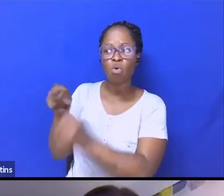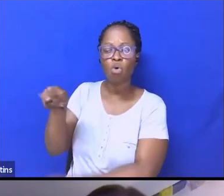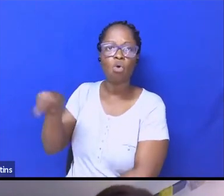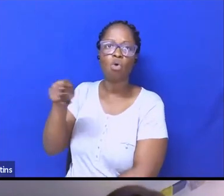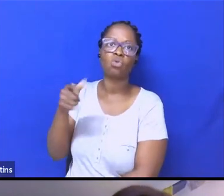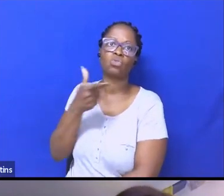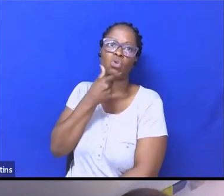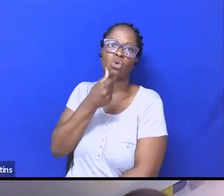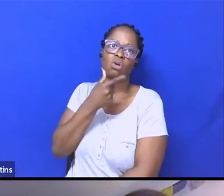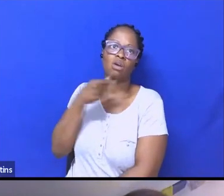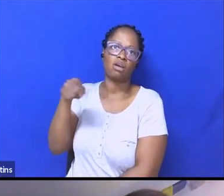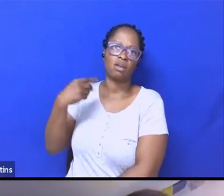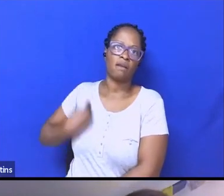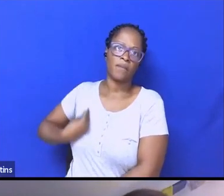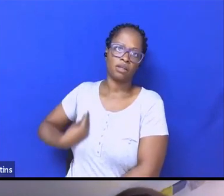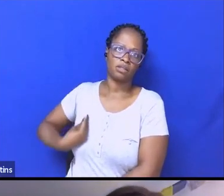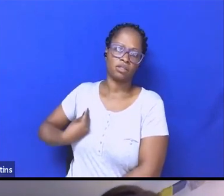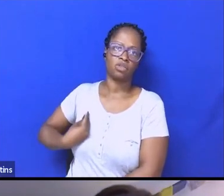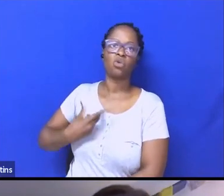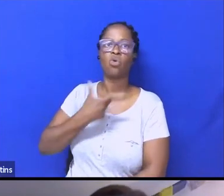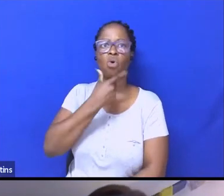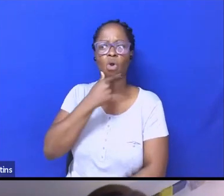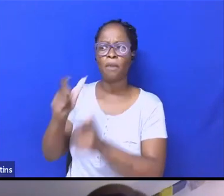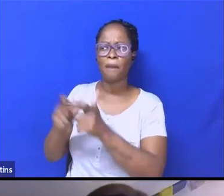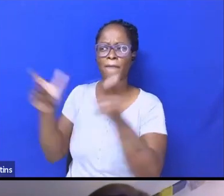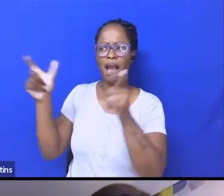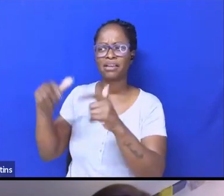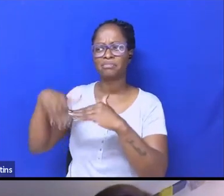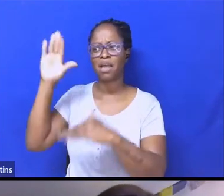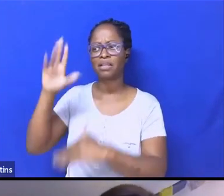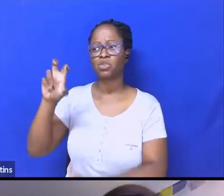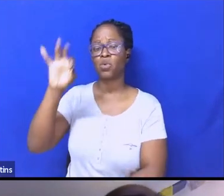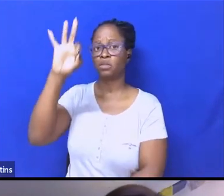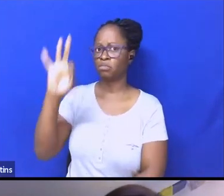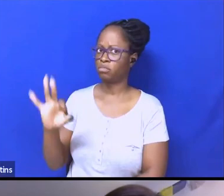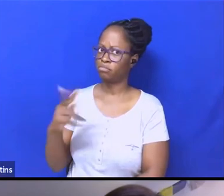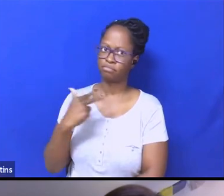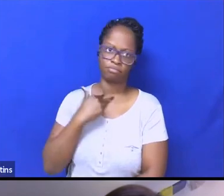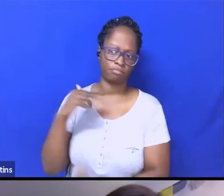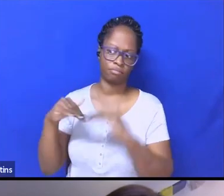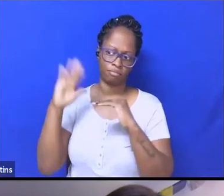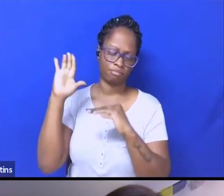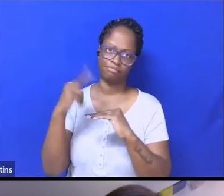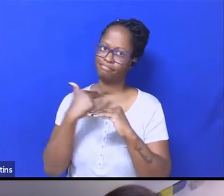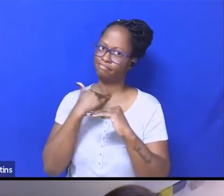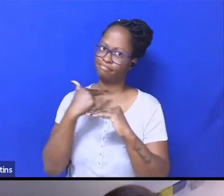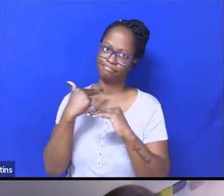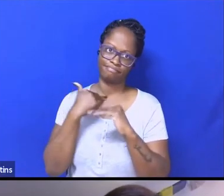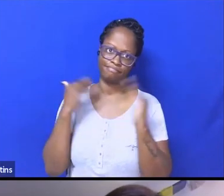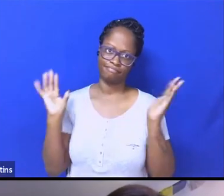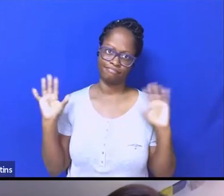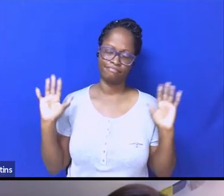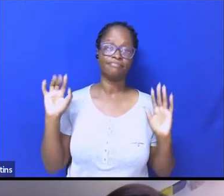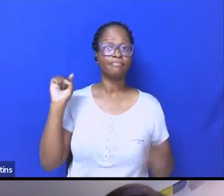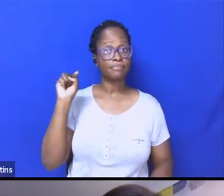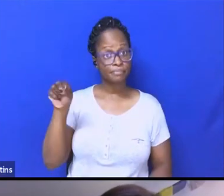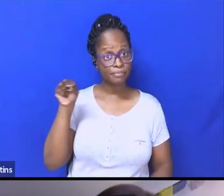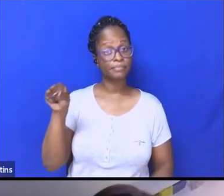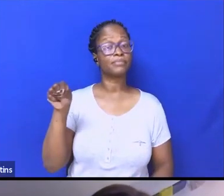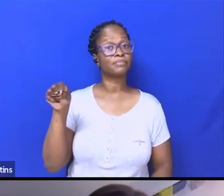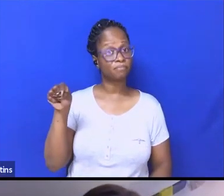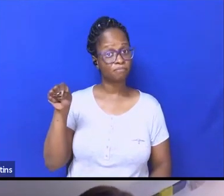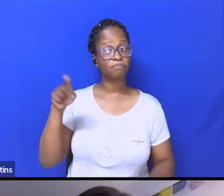que o 50% e acho que isso se faz possível também por o que